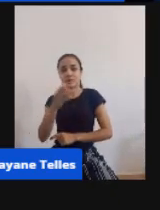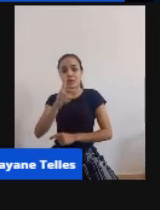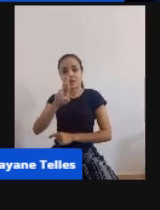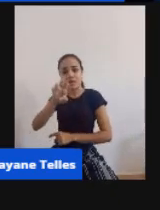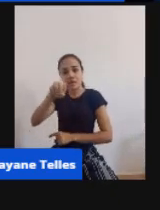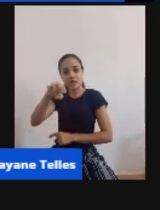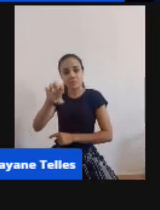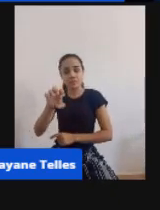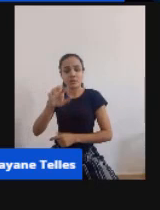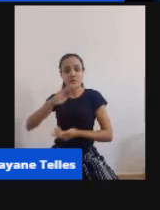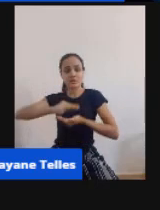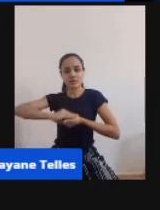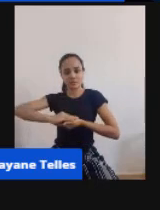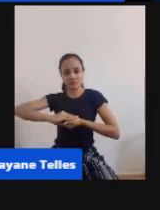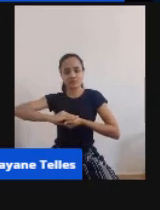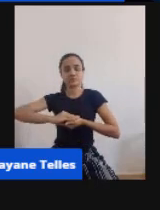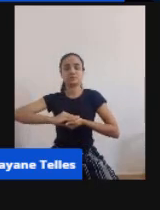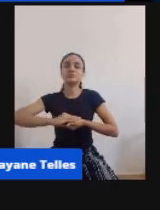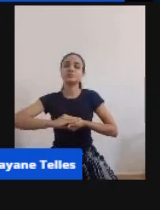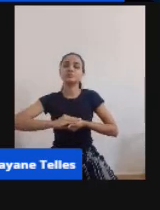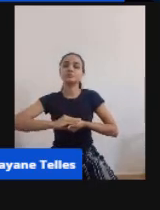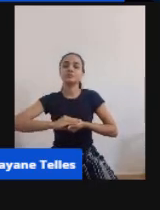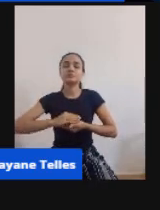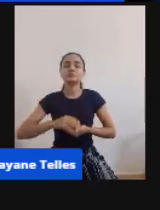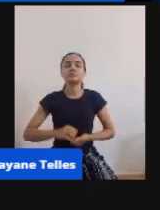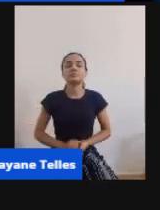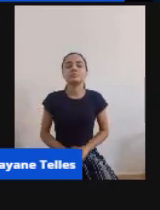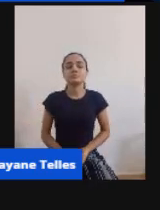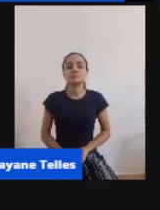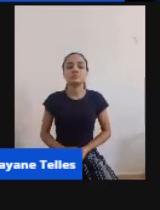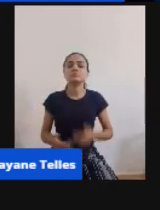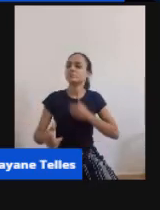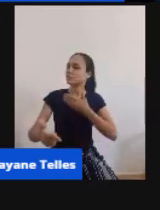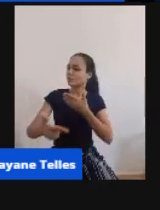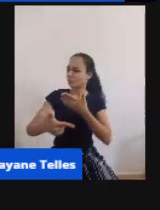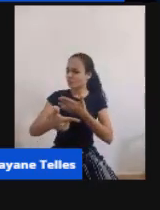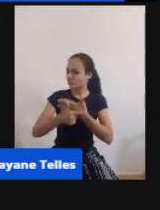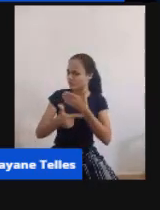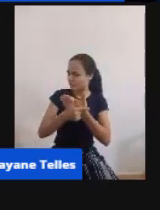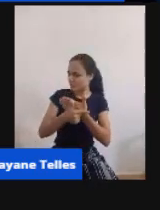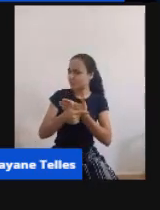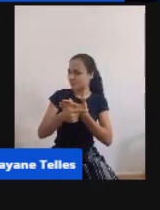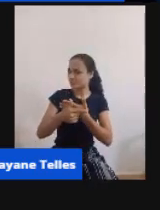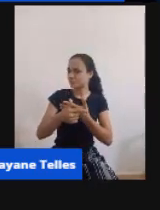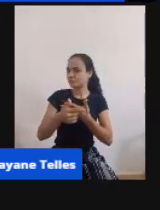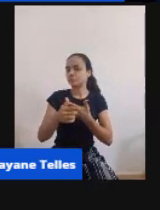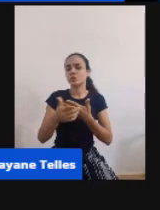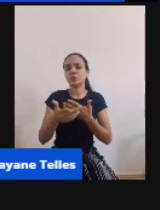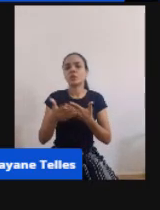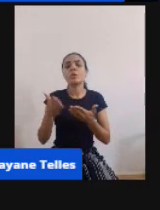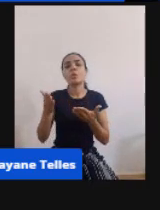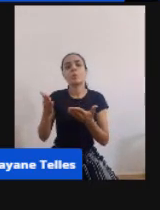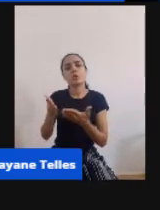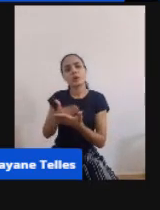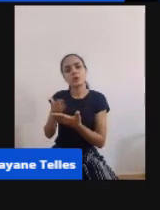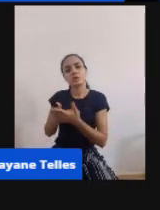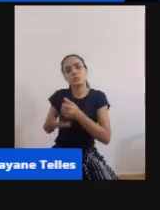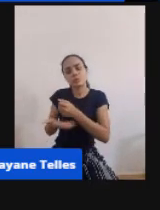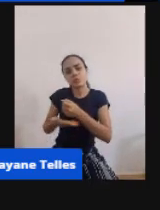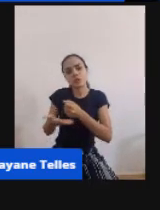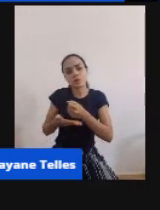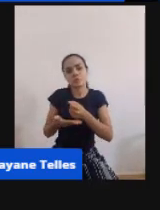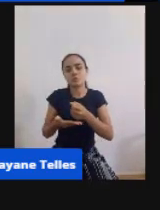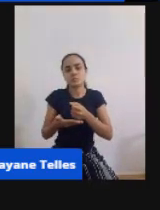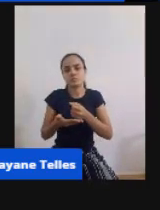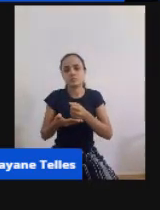Agora, qual o papel do caderno base? Os cadernos base disponibilizados pela CEMED